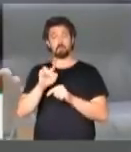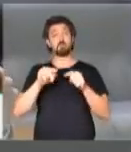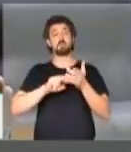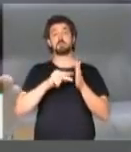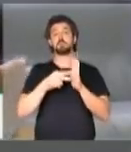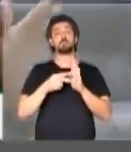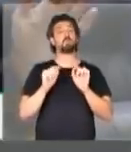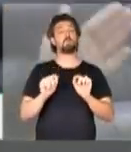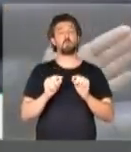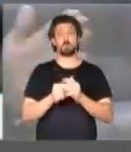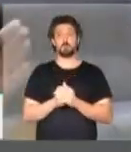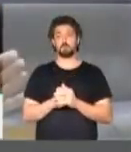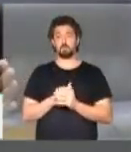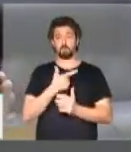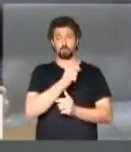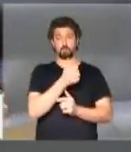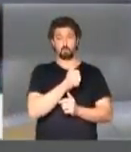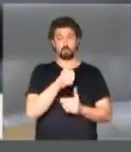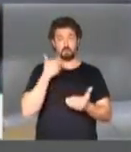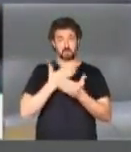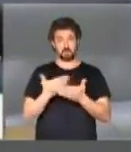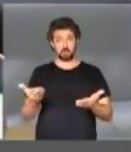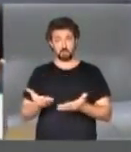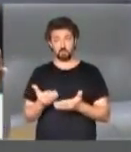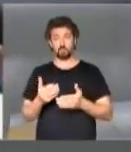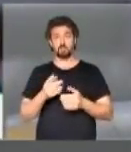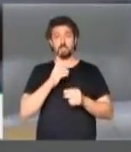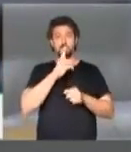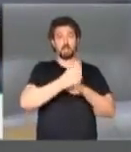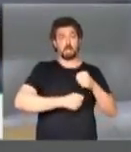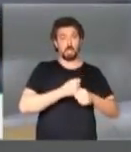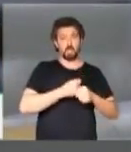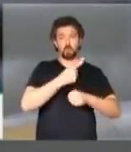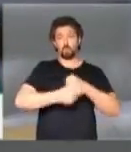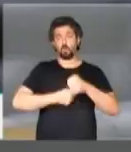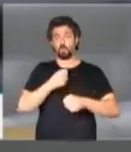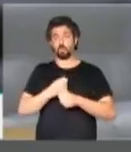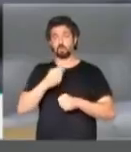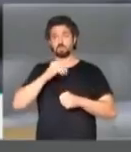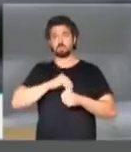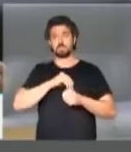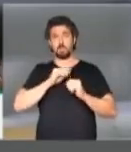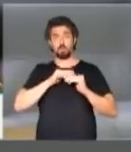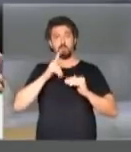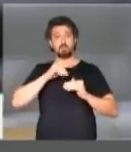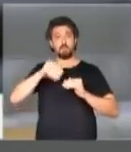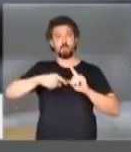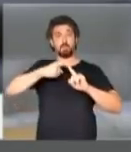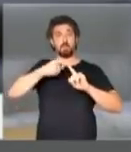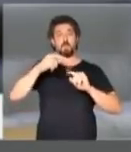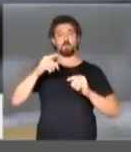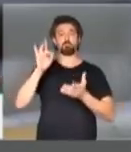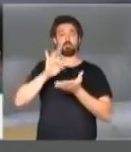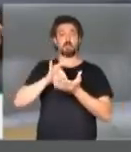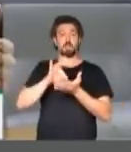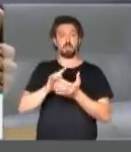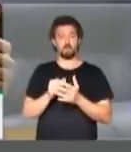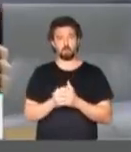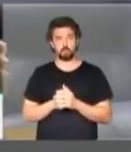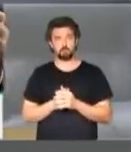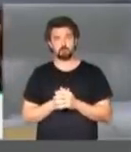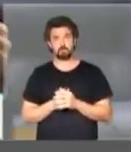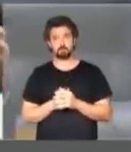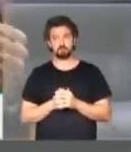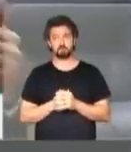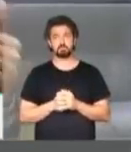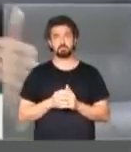Isso significa que de 2011 para cá, a cada ano, o salário mínimo tem um ganho real, deputado Edmilson. Tem um ganho